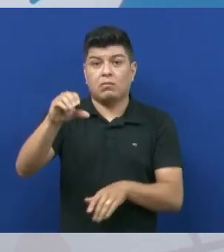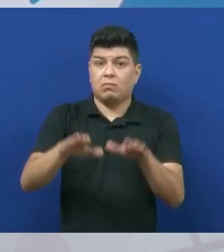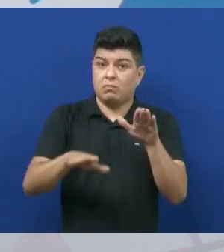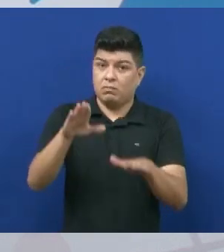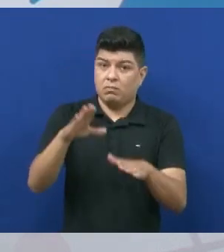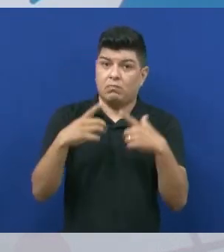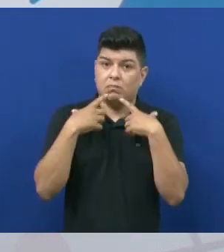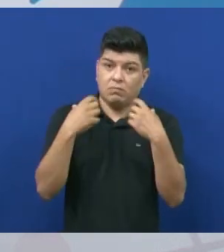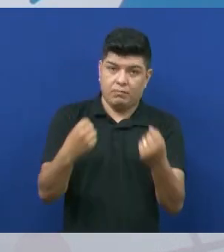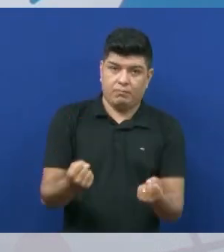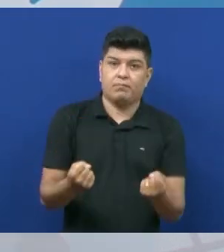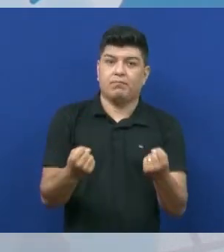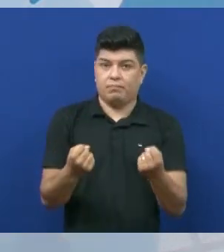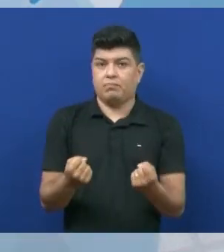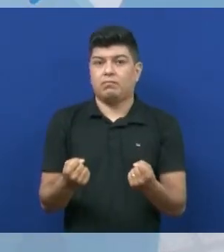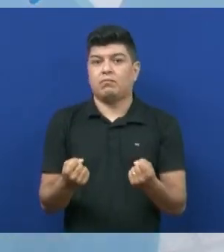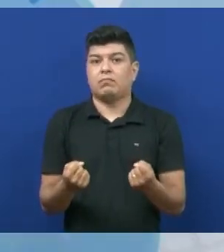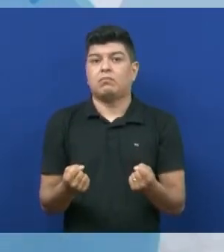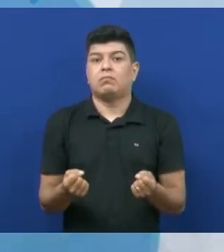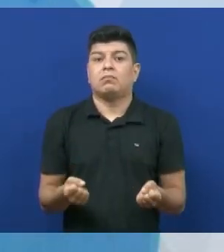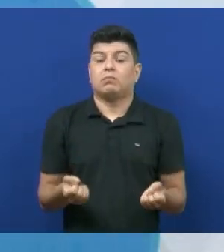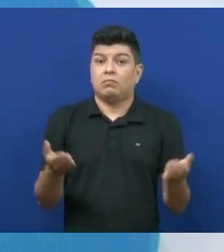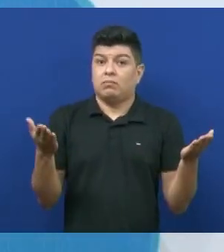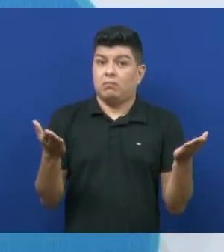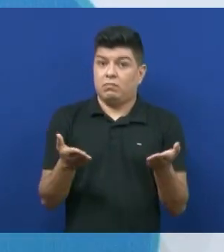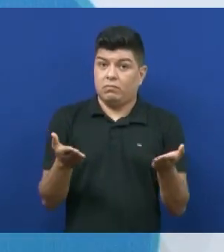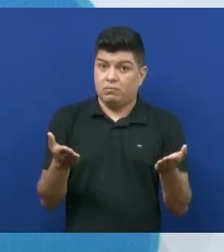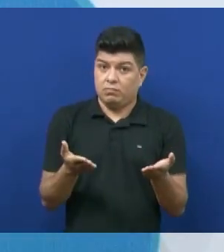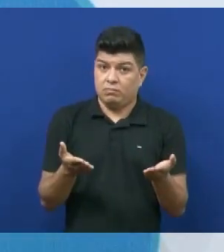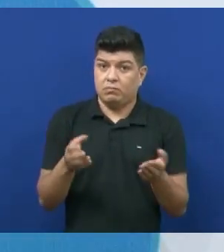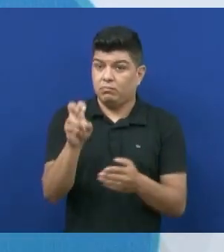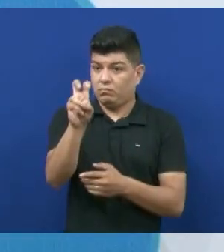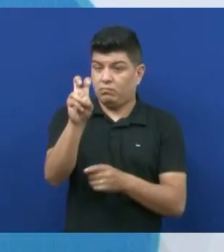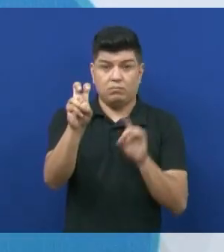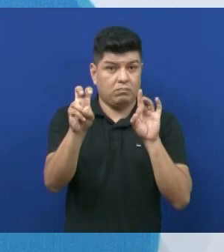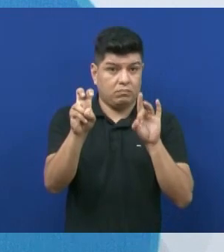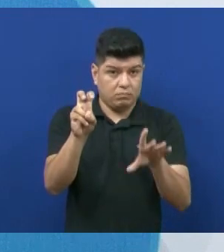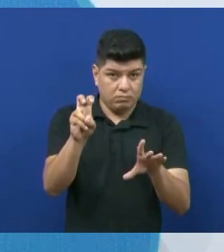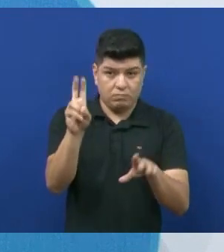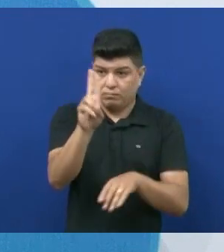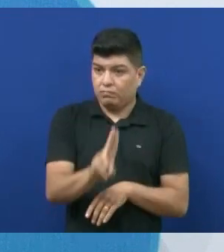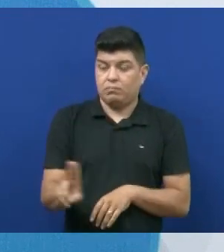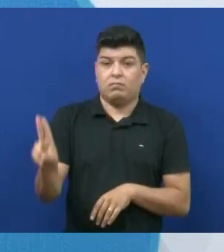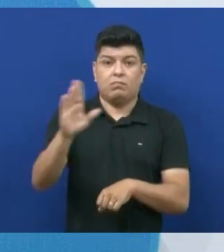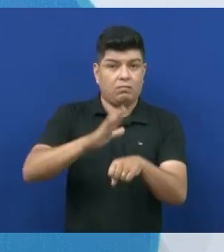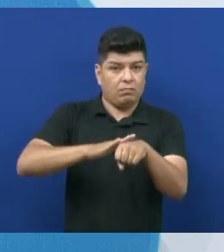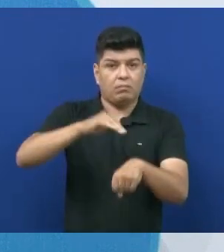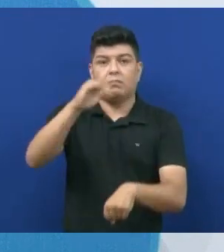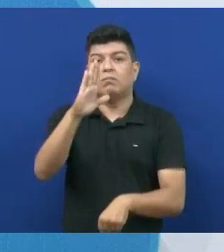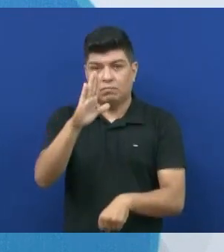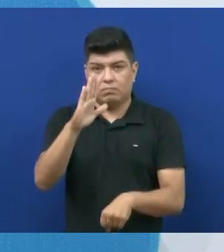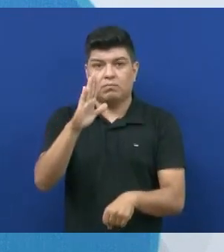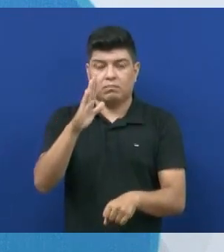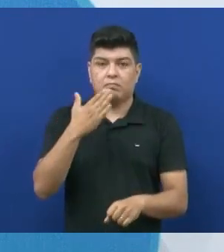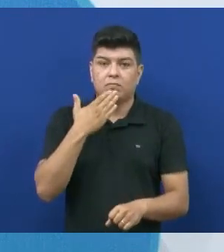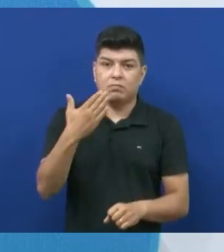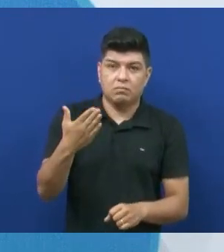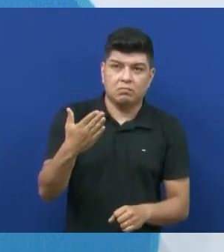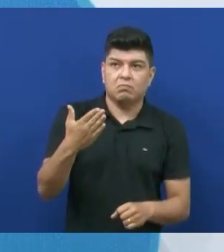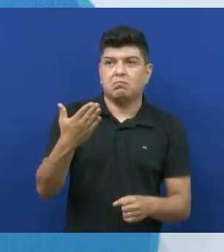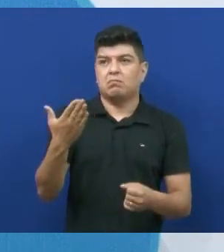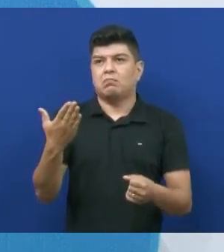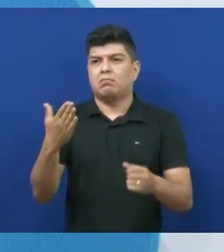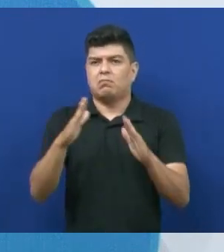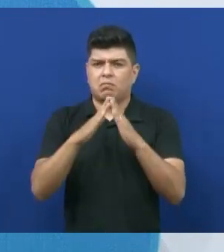dos linguistas, né? Mas nós vamos ficar hoje aqui com 5 delas, que são mais utilizadas e mais cobradas, seja